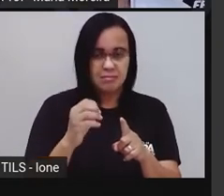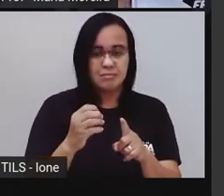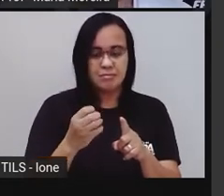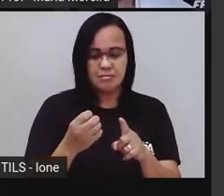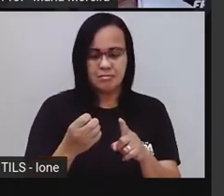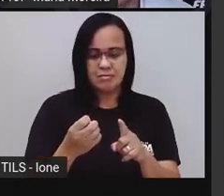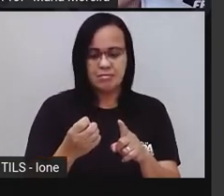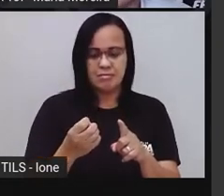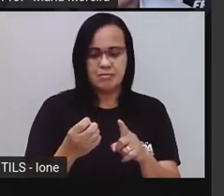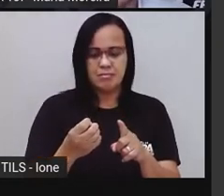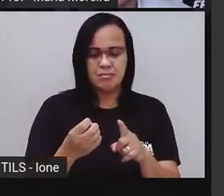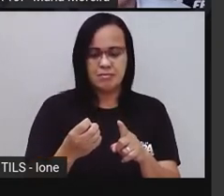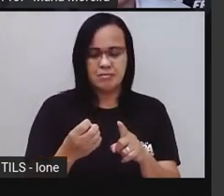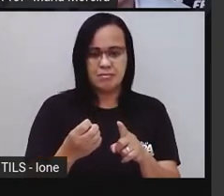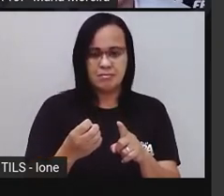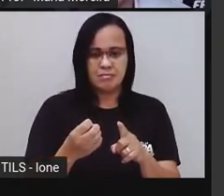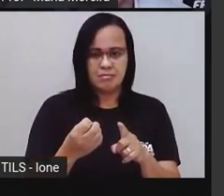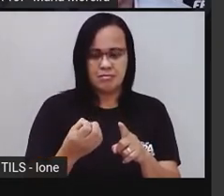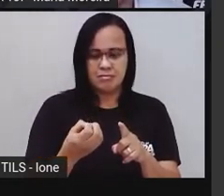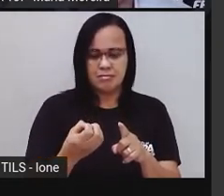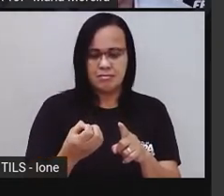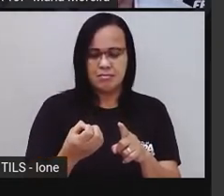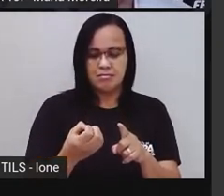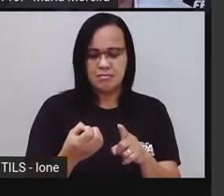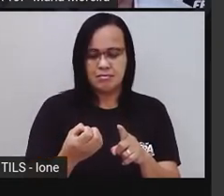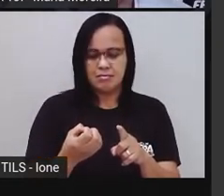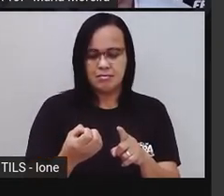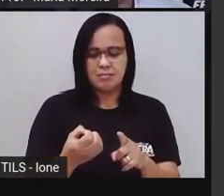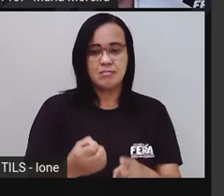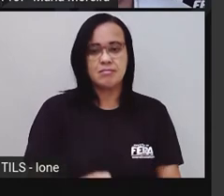10 esse mais aqui não ficou bacana não é